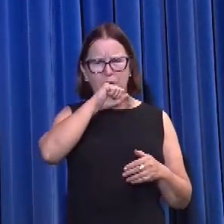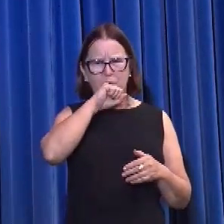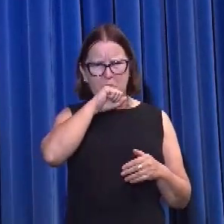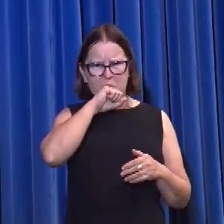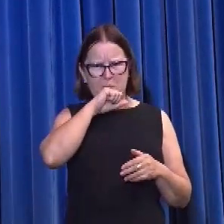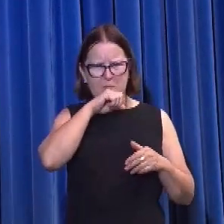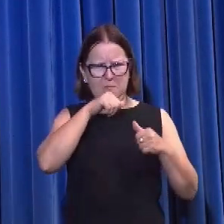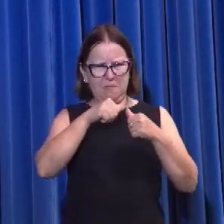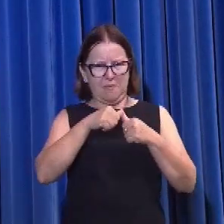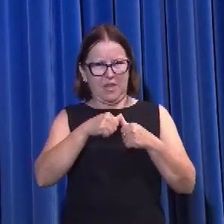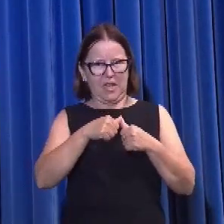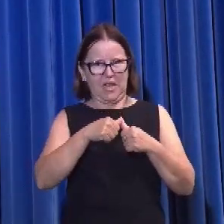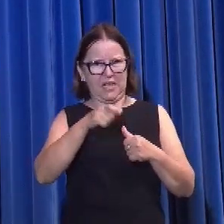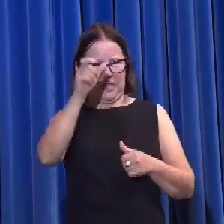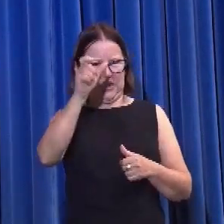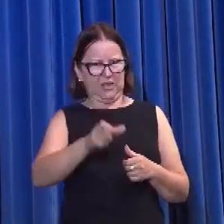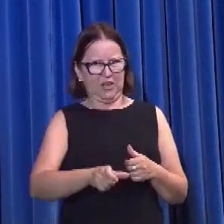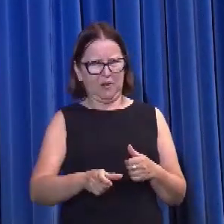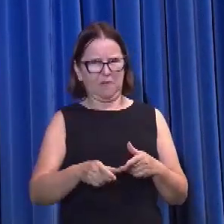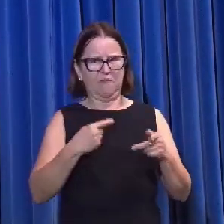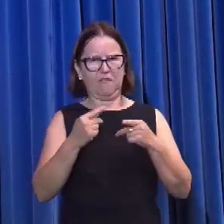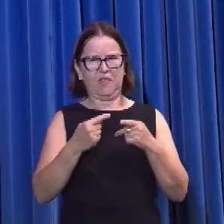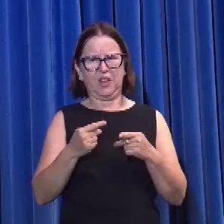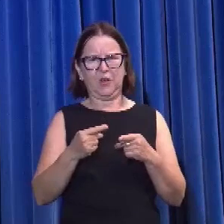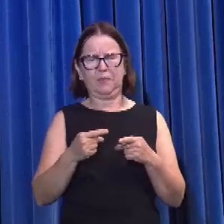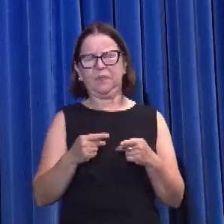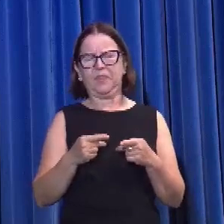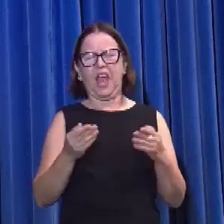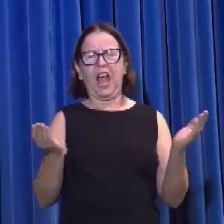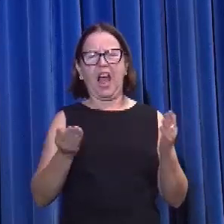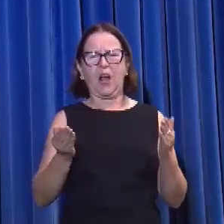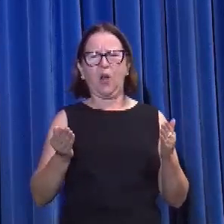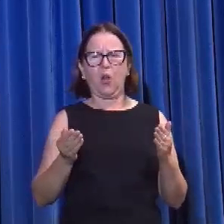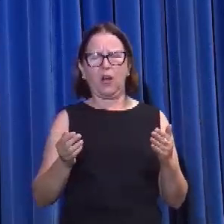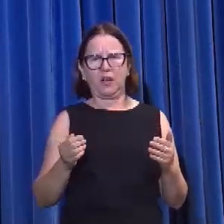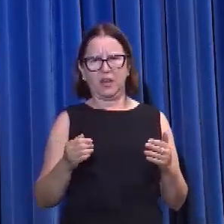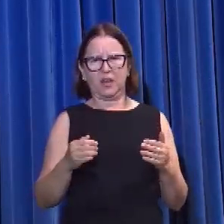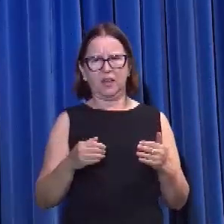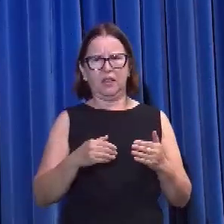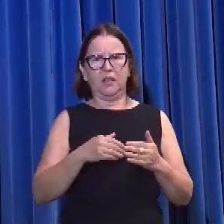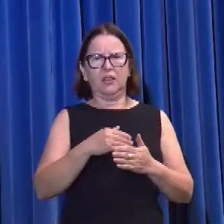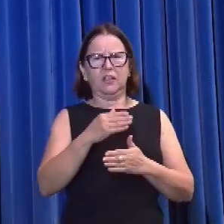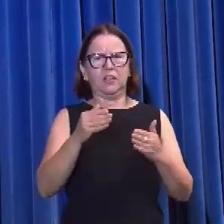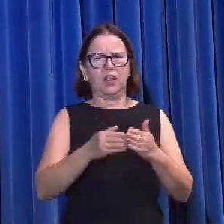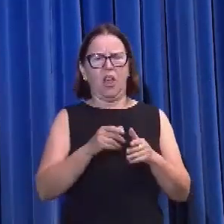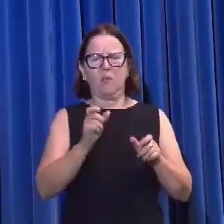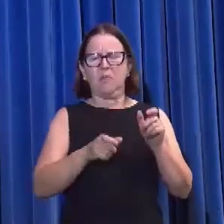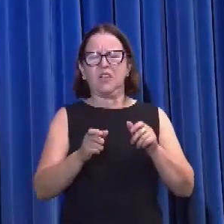santificar aqui na nossa casa. Todo mundo vai seguir o padrão da santidade.